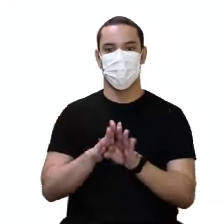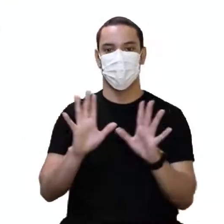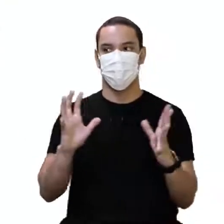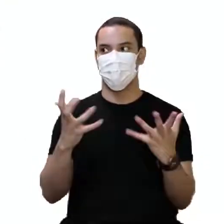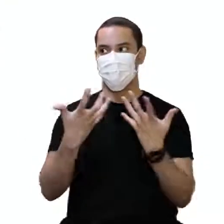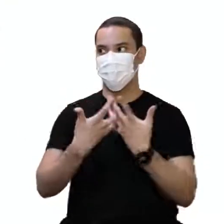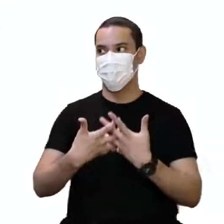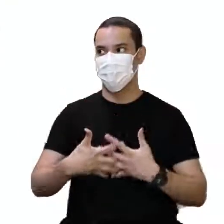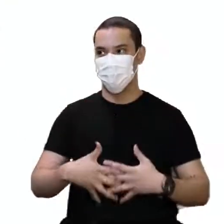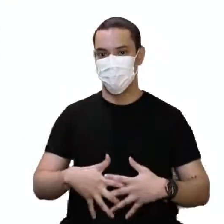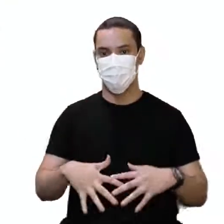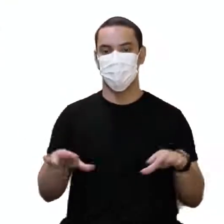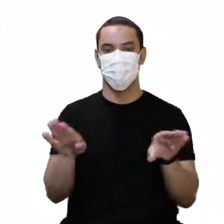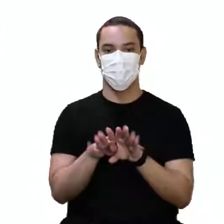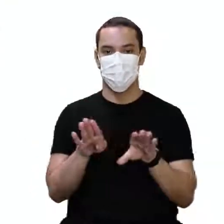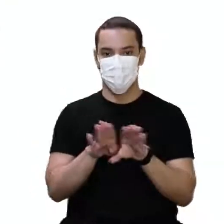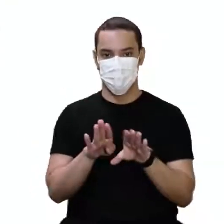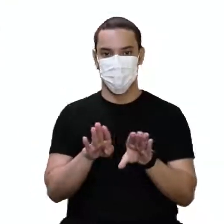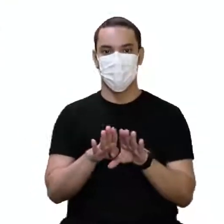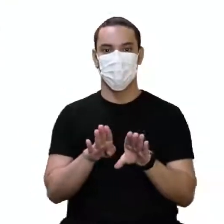Mecanismos de alimentação,